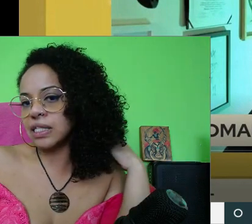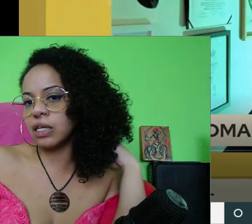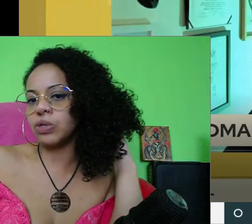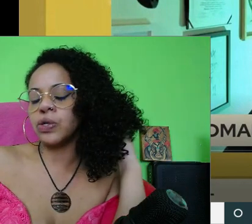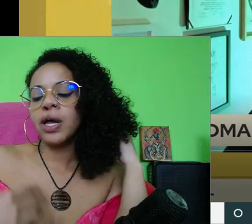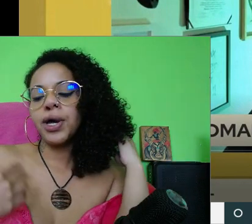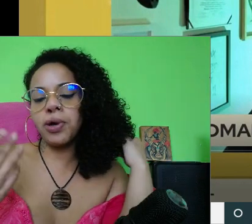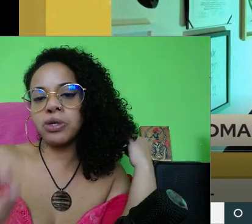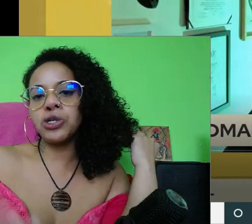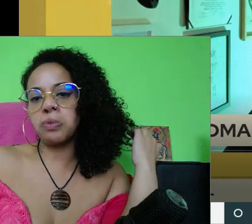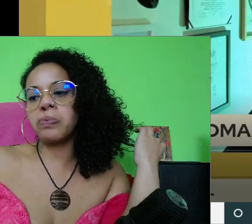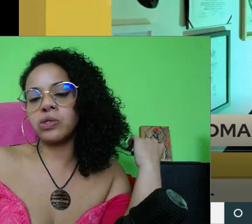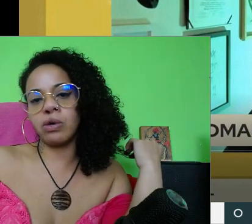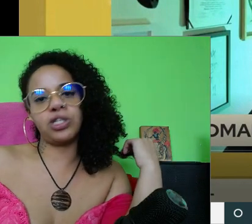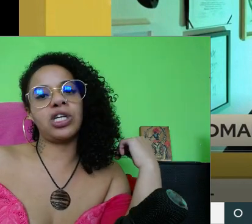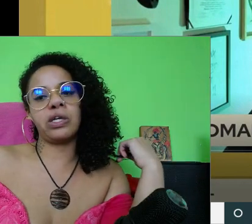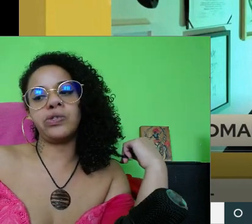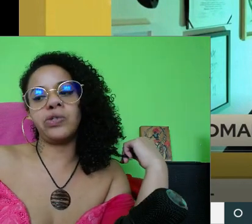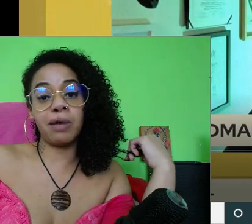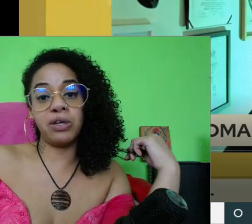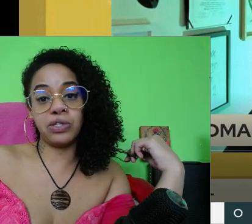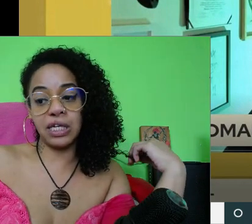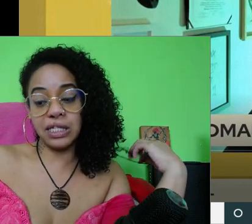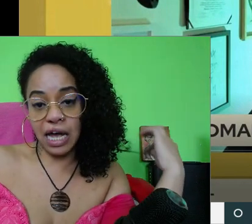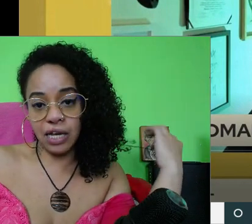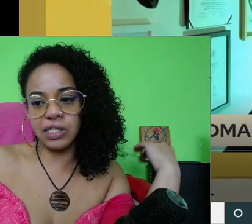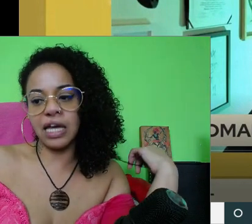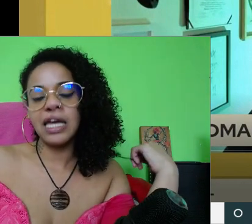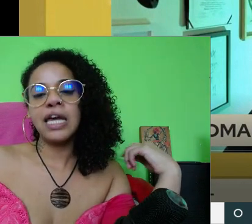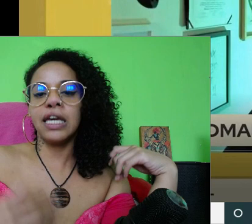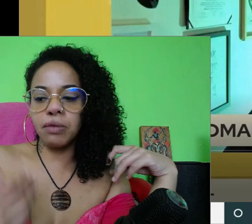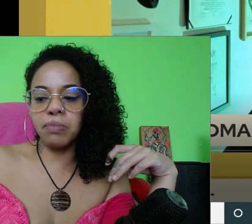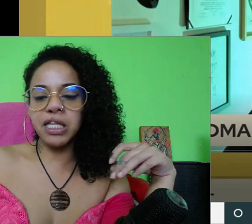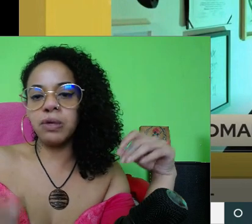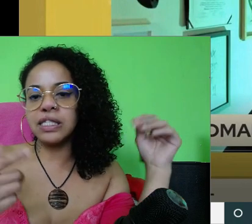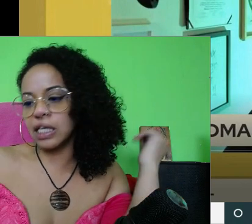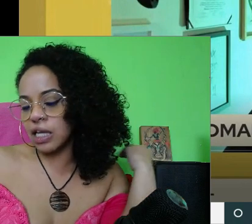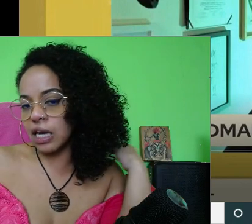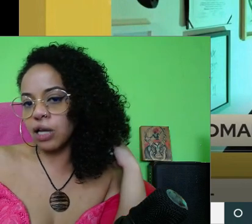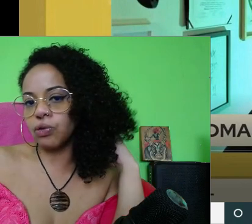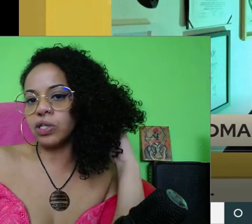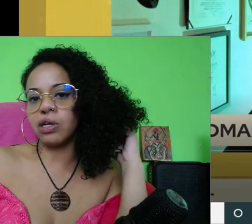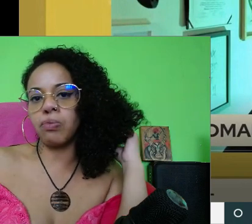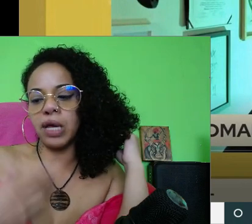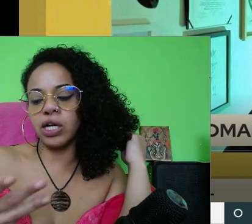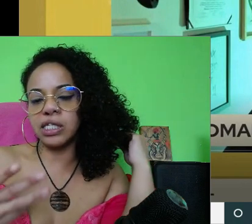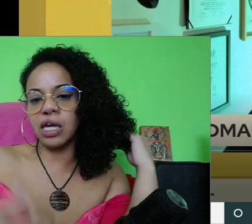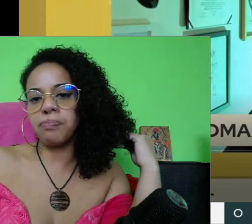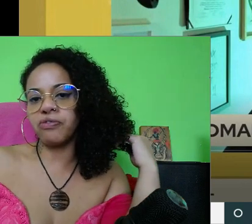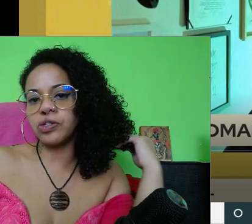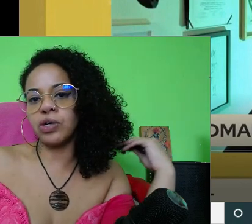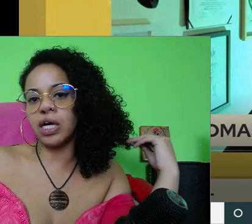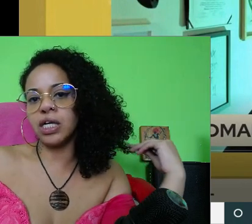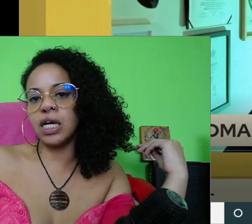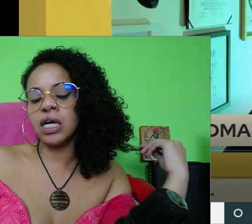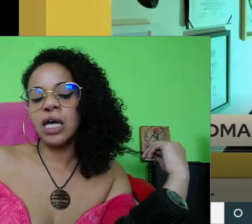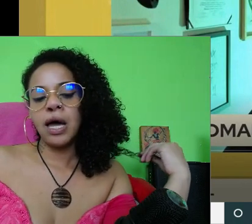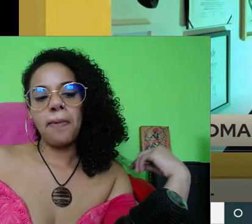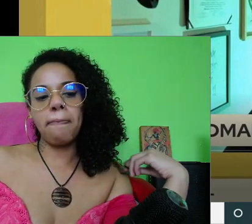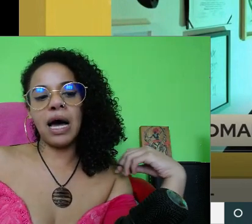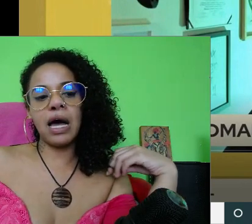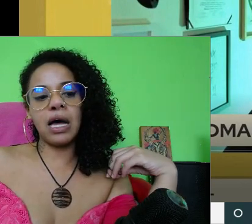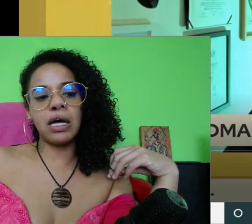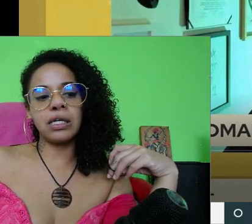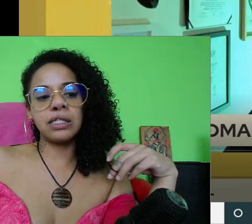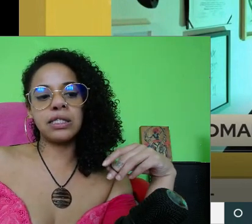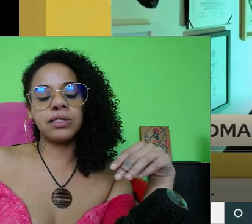bem desgastada com isso eu imagino uma pessoa que já tem os seus cabelos grisalhos né E que mesmo assim tá na luta então melhoras aí professora Ana